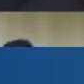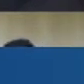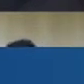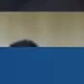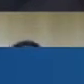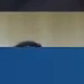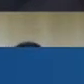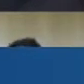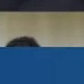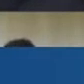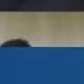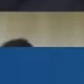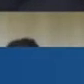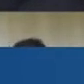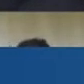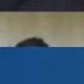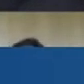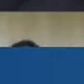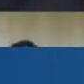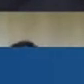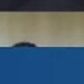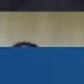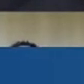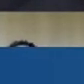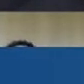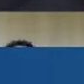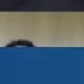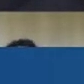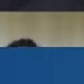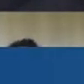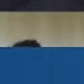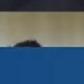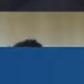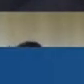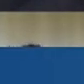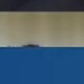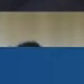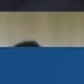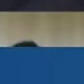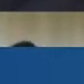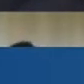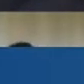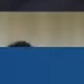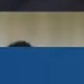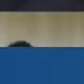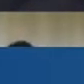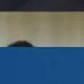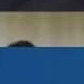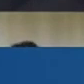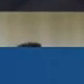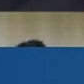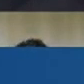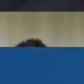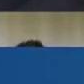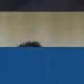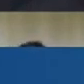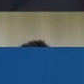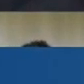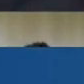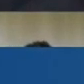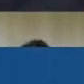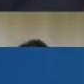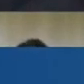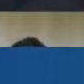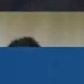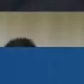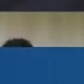instituições consegue ter melhores resultados e, ao mesmo tempo, a elucidação do crime